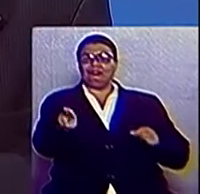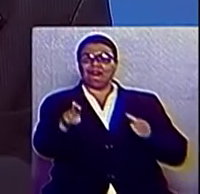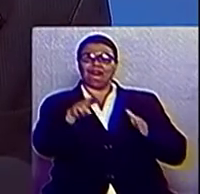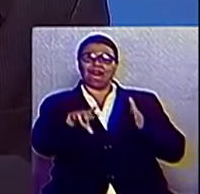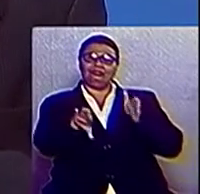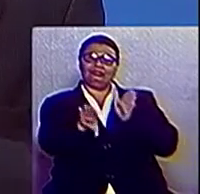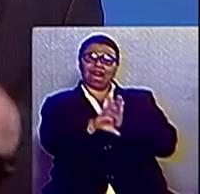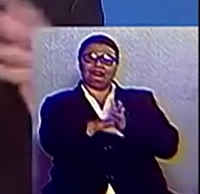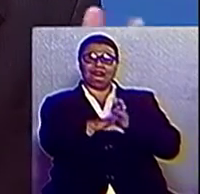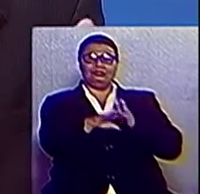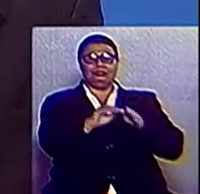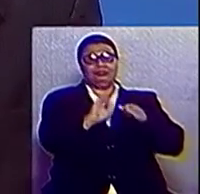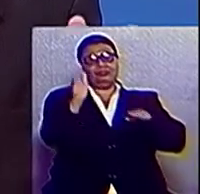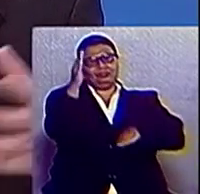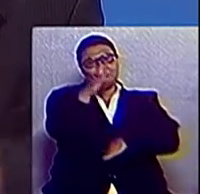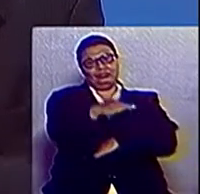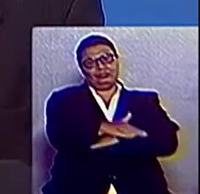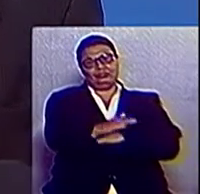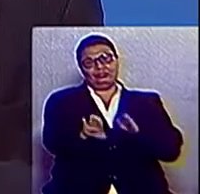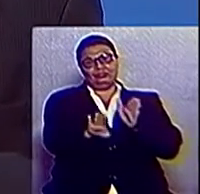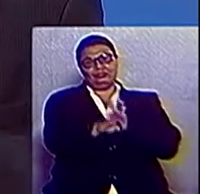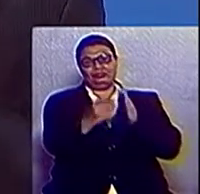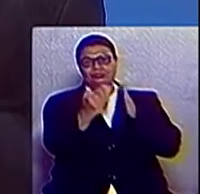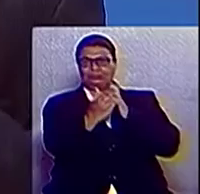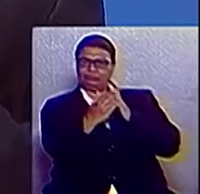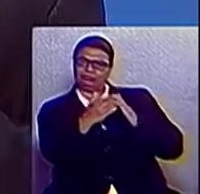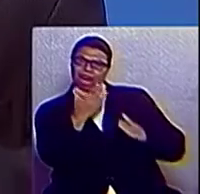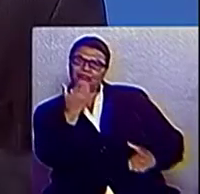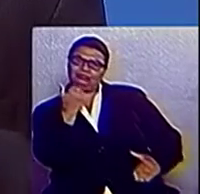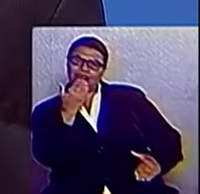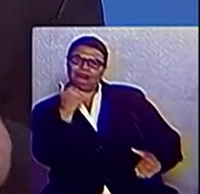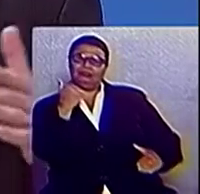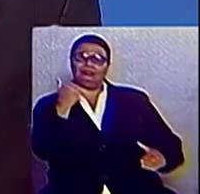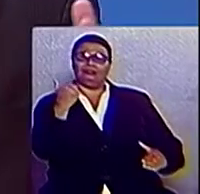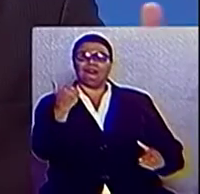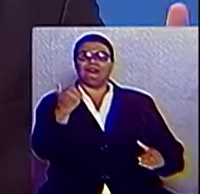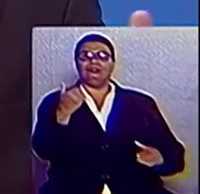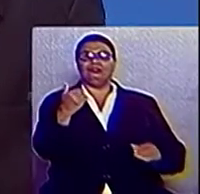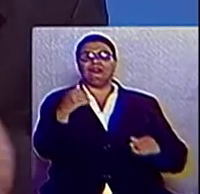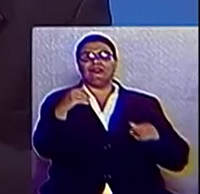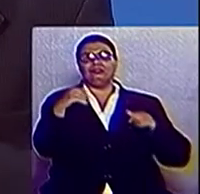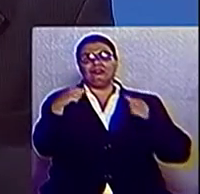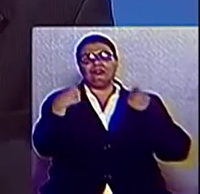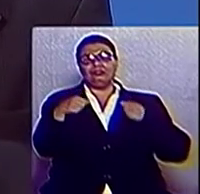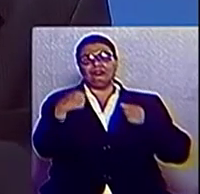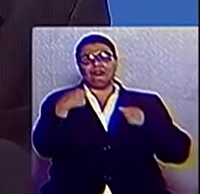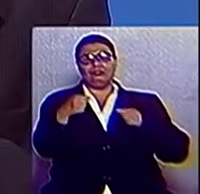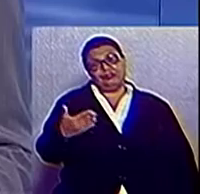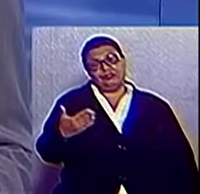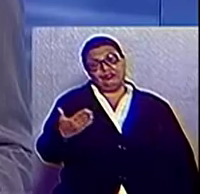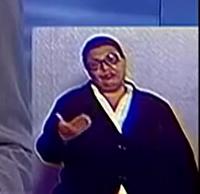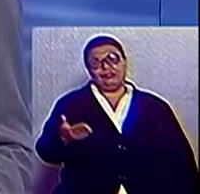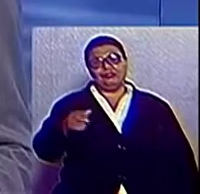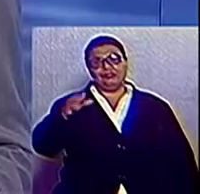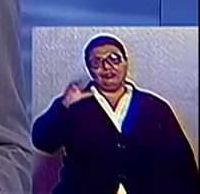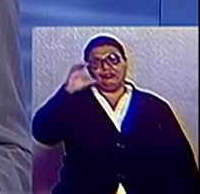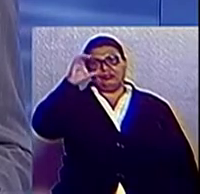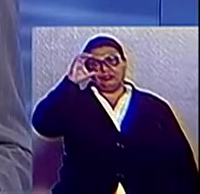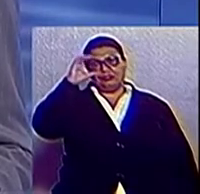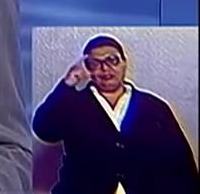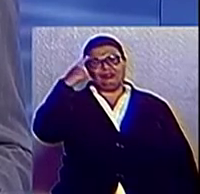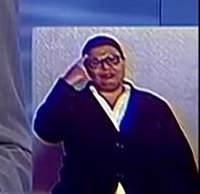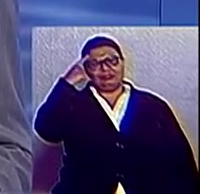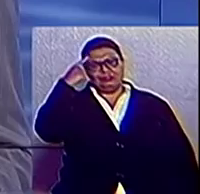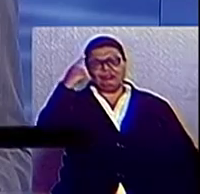do dia com fome em casa. Se ela já tem a merenda, então vamos dividir nos horários exatos. Nós precisamos fazer uma